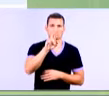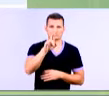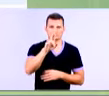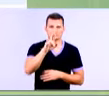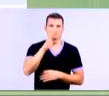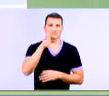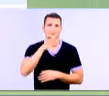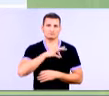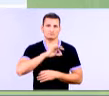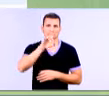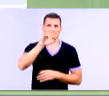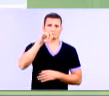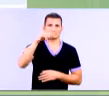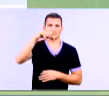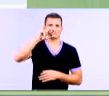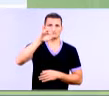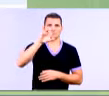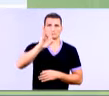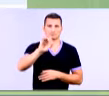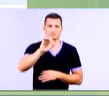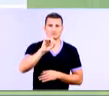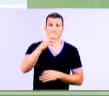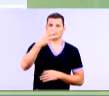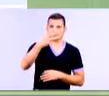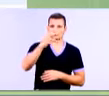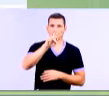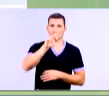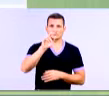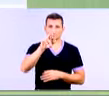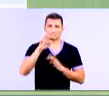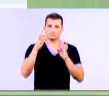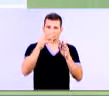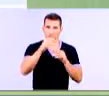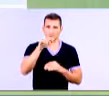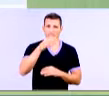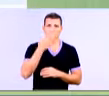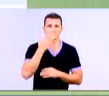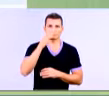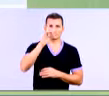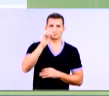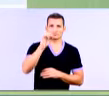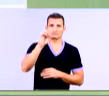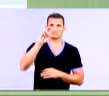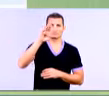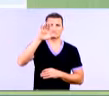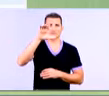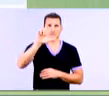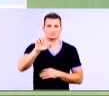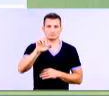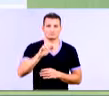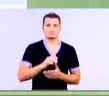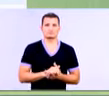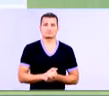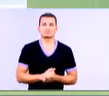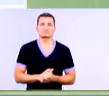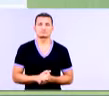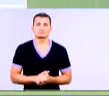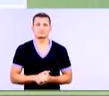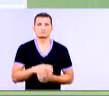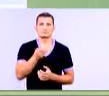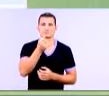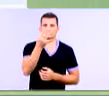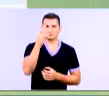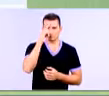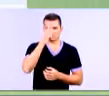variável salário líquido. São 3 variáveis e todas elas são do tipo double, quer dizer, números reais. Quantos comandos de